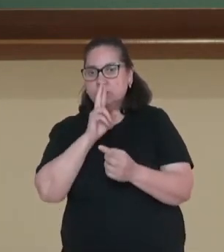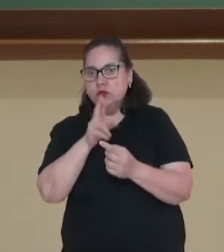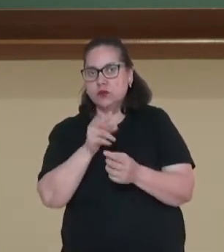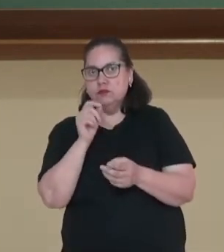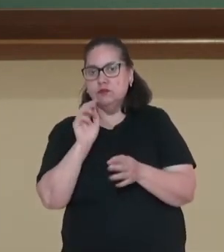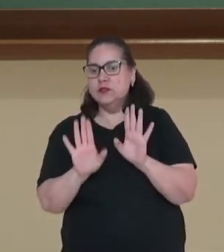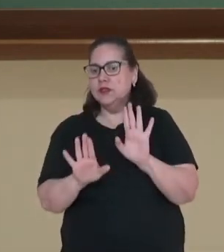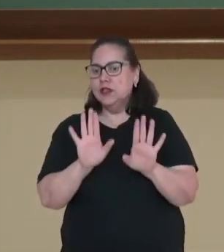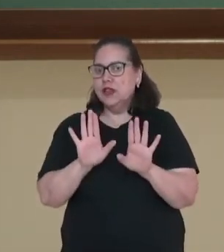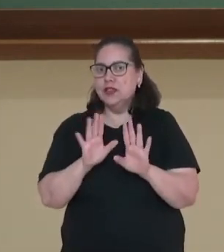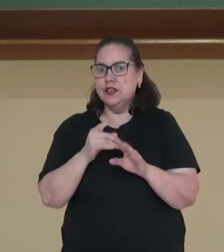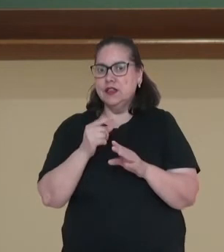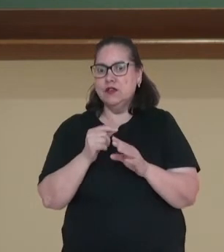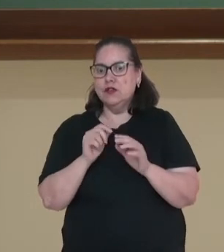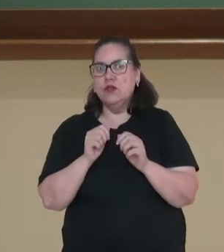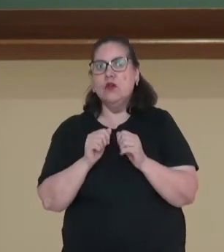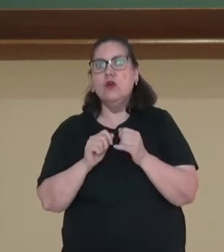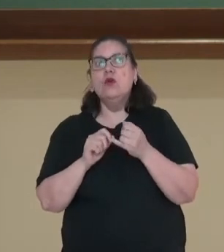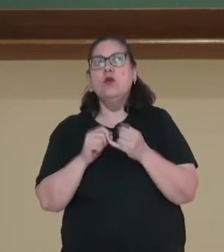Será que